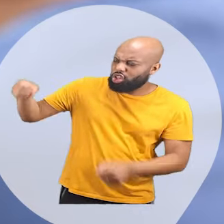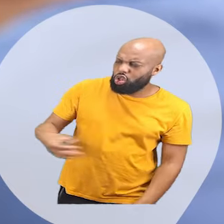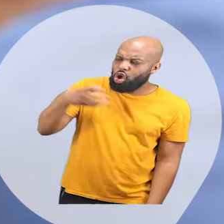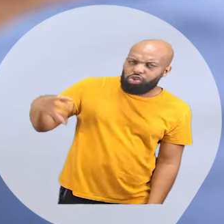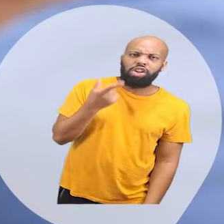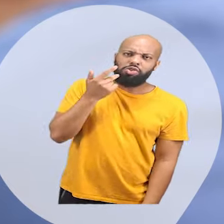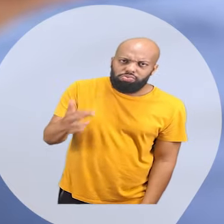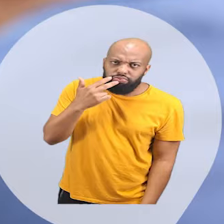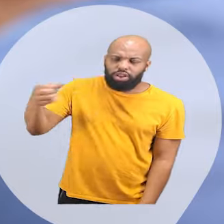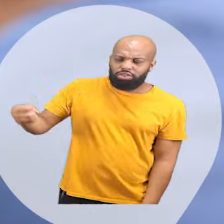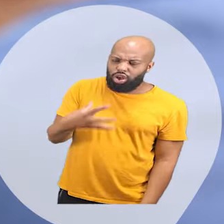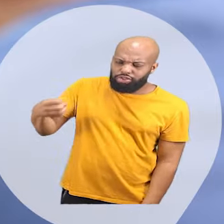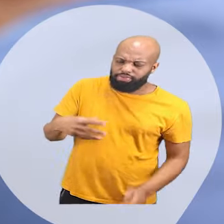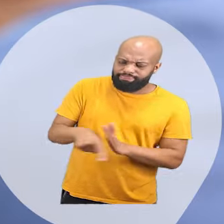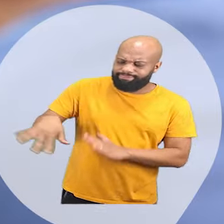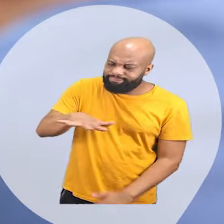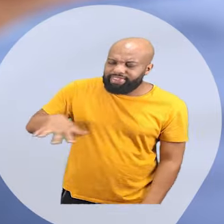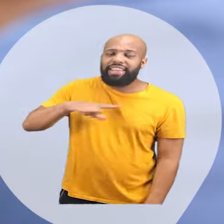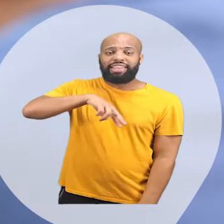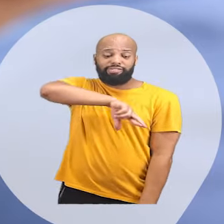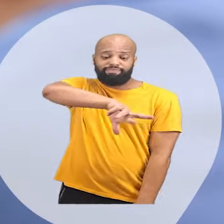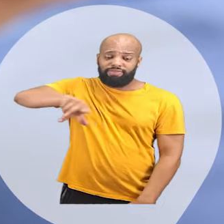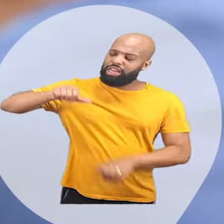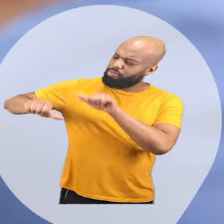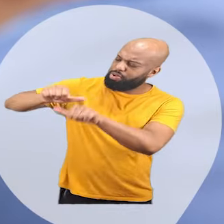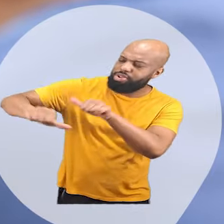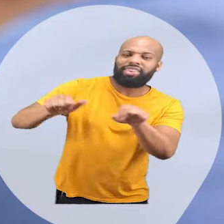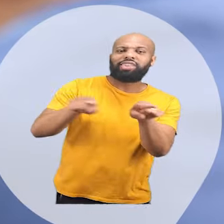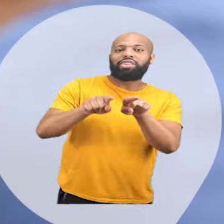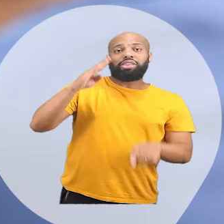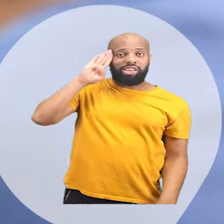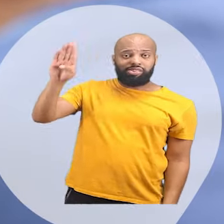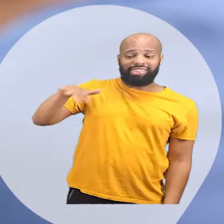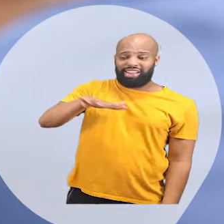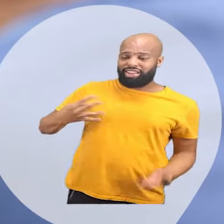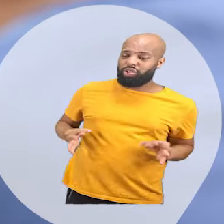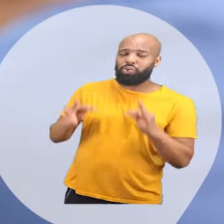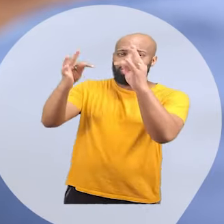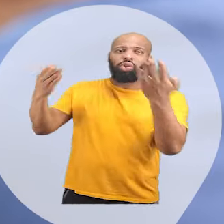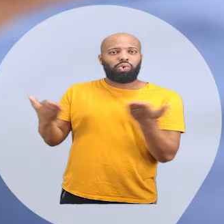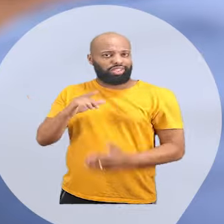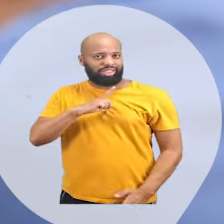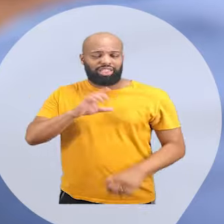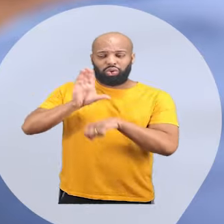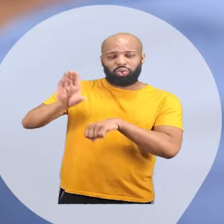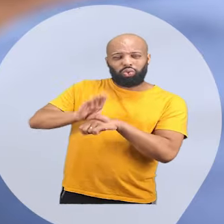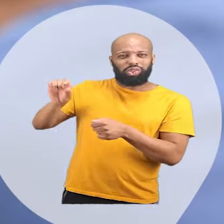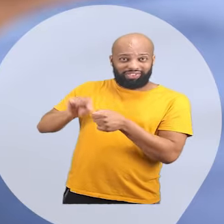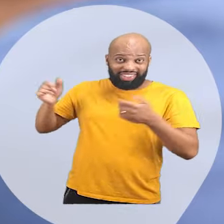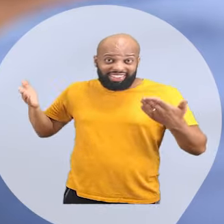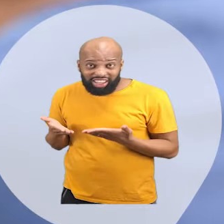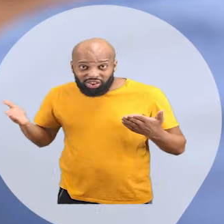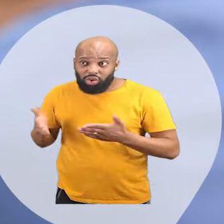inovando ali naquele nicho né Tem muita mudança principalmente na área de tecnologia hoje em dia então um curso